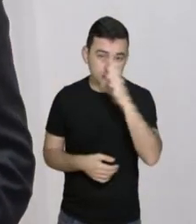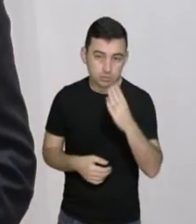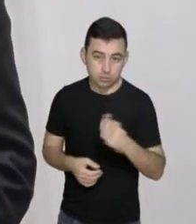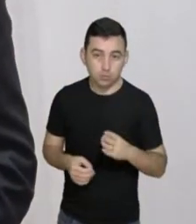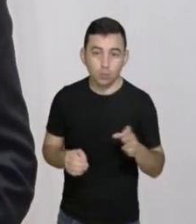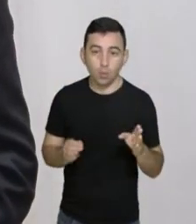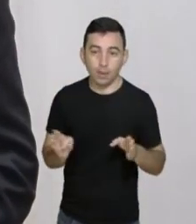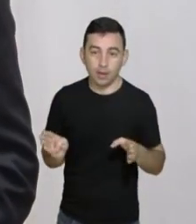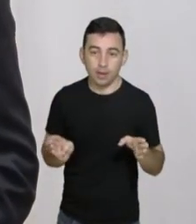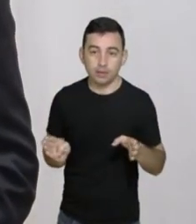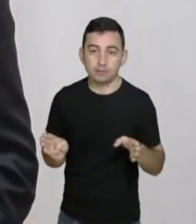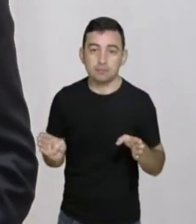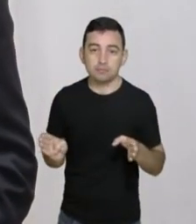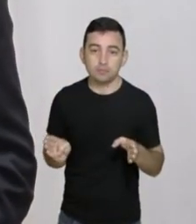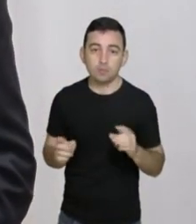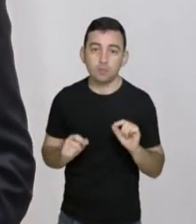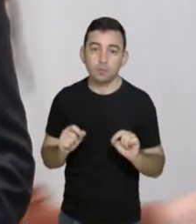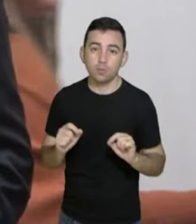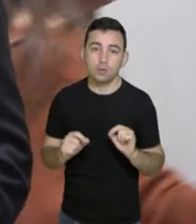de...